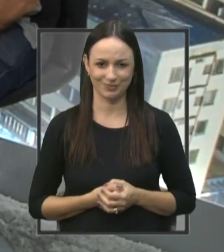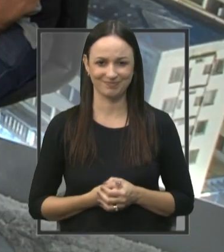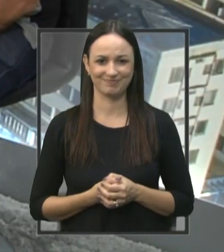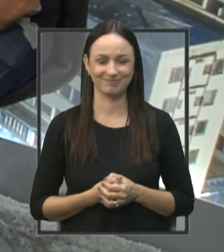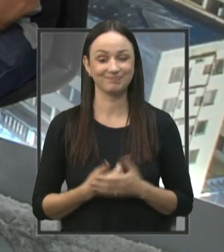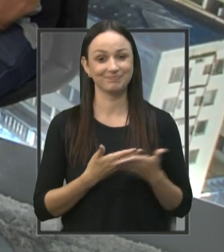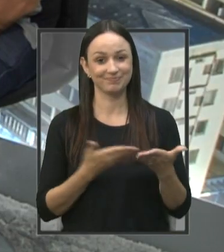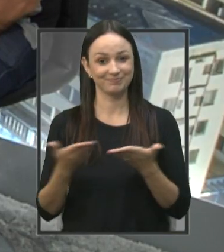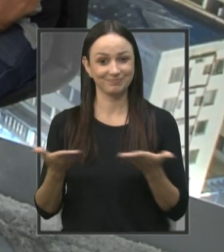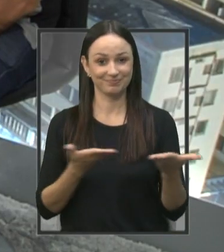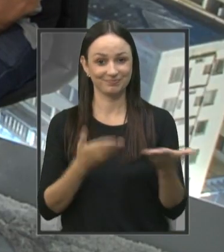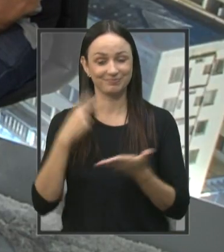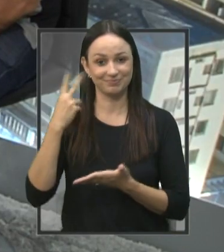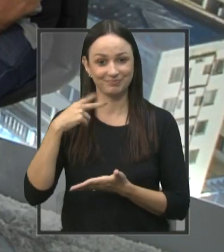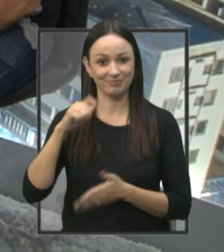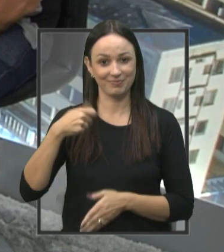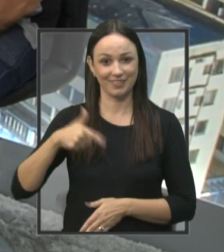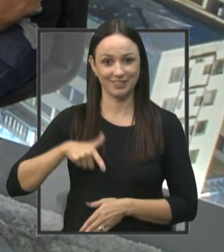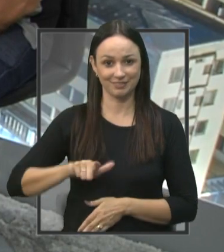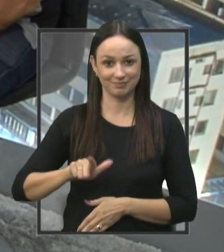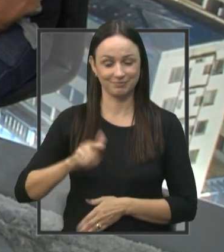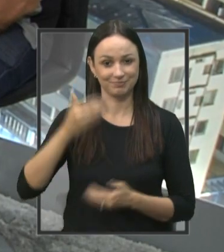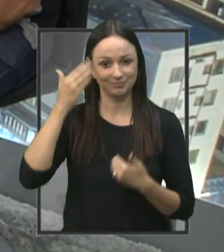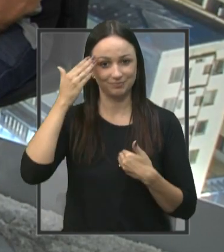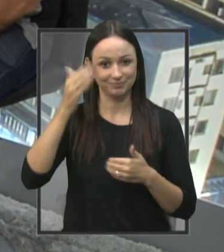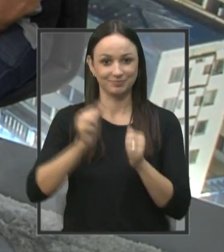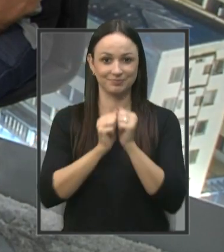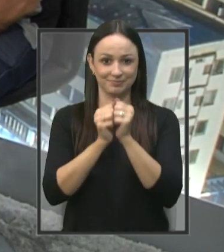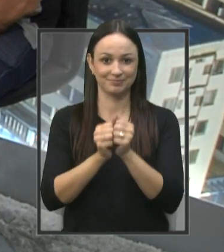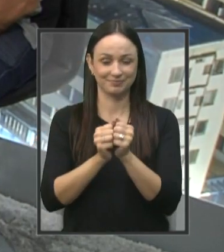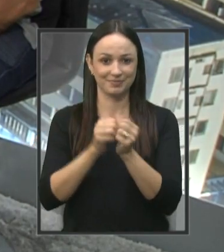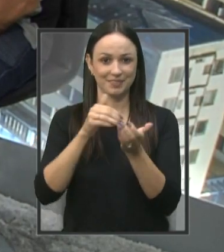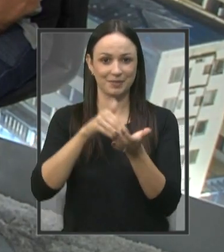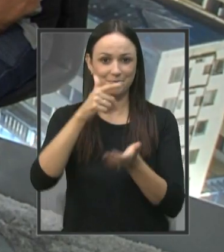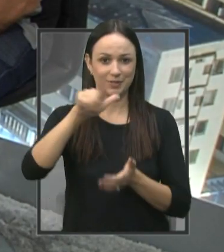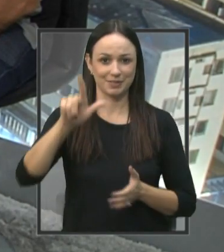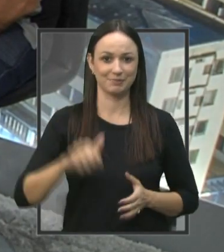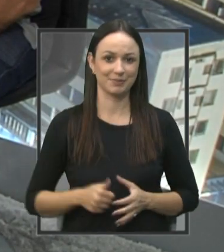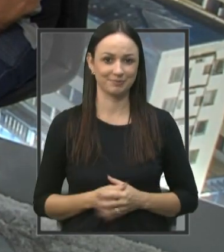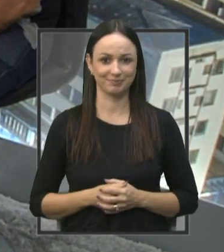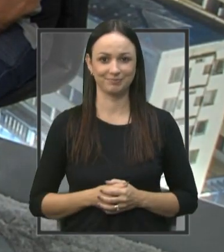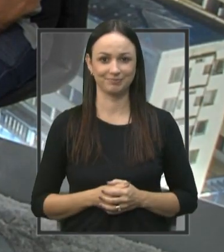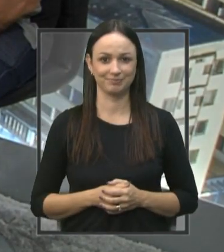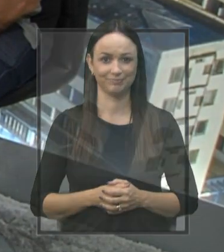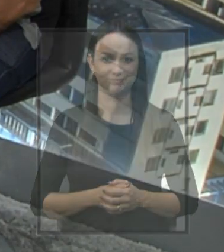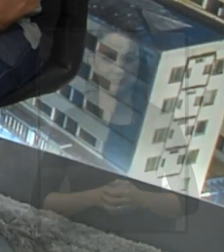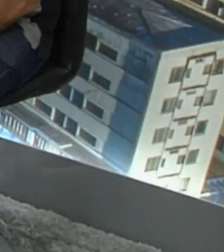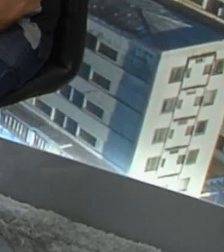É isso, nós recebemos hoje aqui o vereador Leandro Passos. Muito obrigado pela companhia e até a próxima.